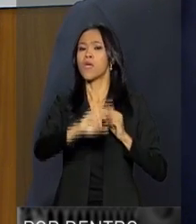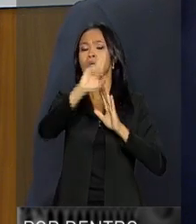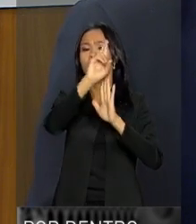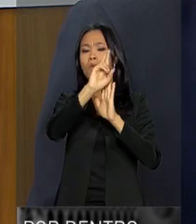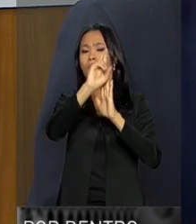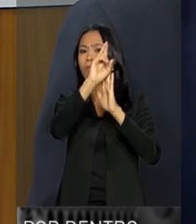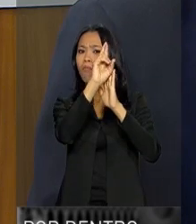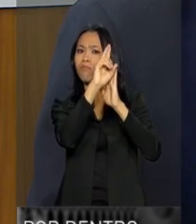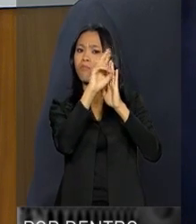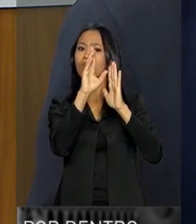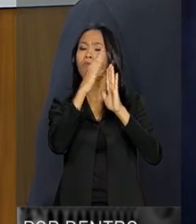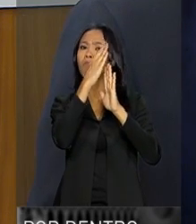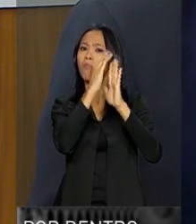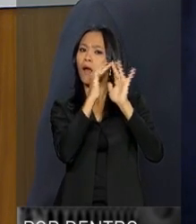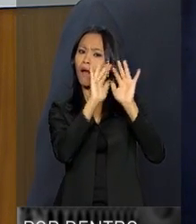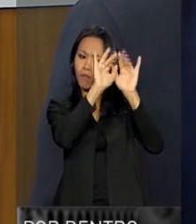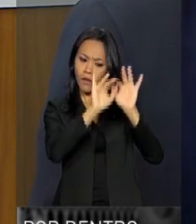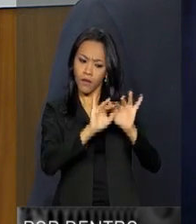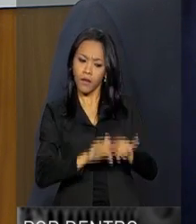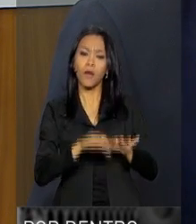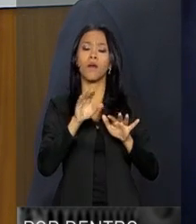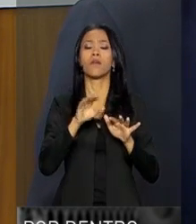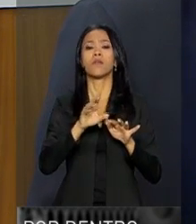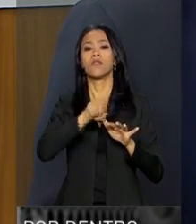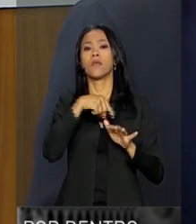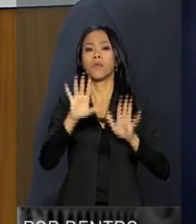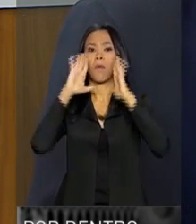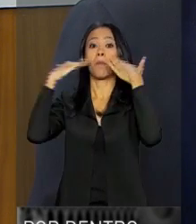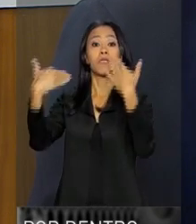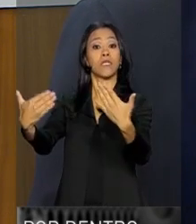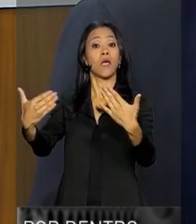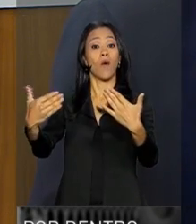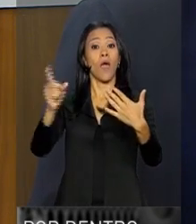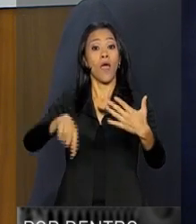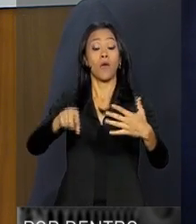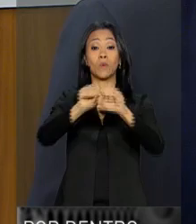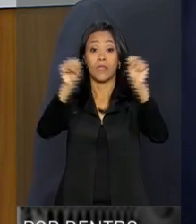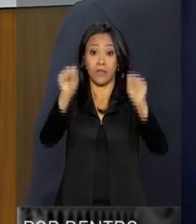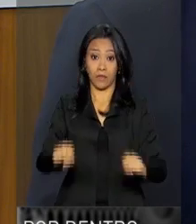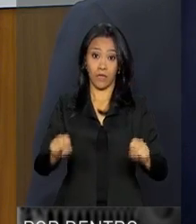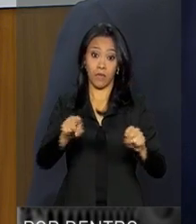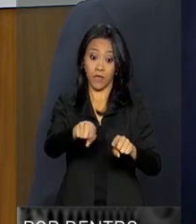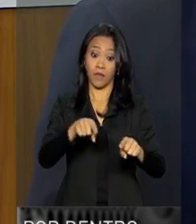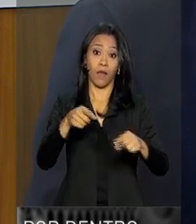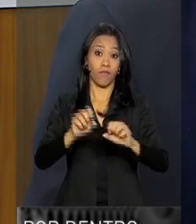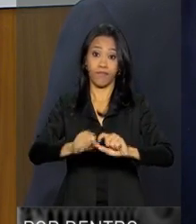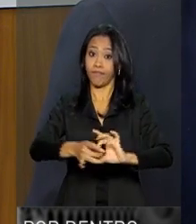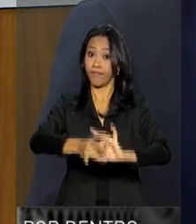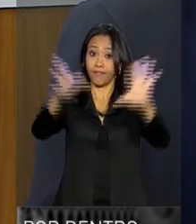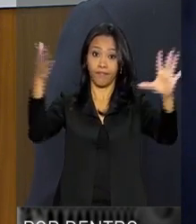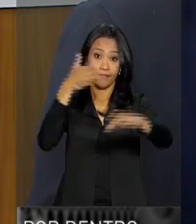painel de custeio aliás depois o primeiro boletim e depois o painel é uma ferramenta eletrônica disponível na internet onde você pode ver